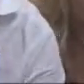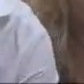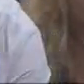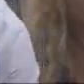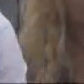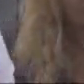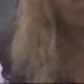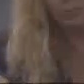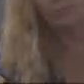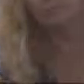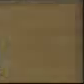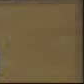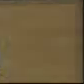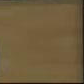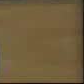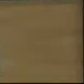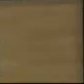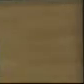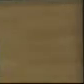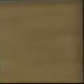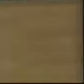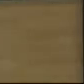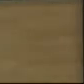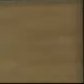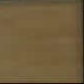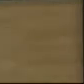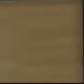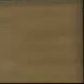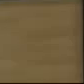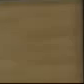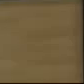daquela área lá. Muito obrigado pelo contraparte, vereador. Obrigado, Ju.